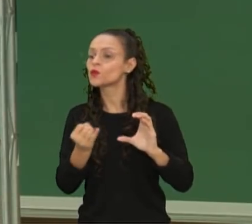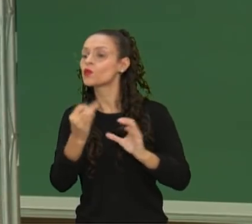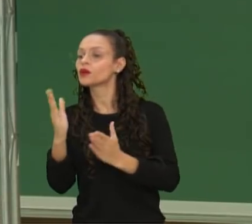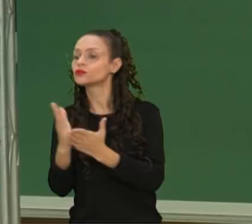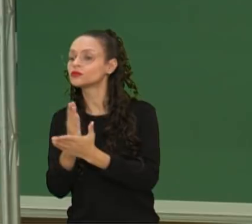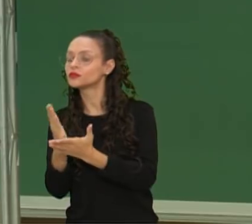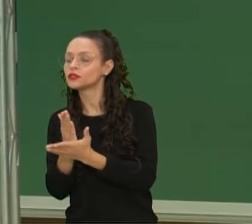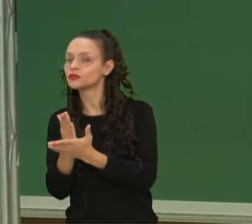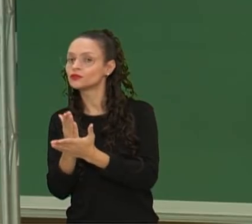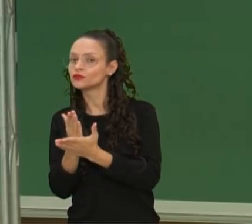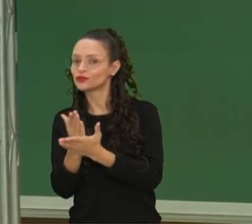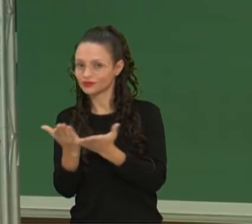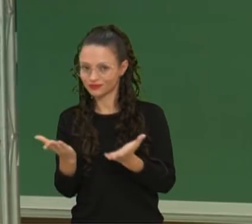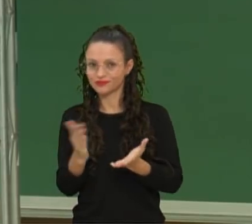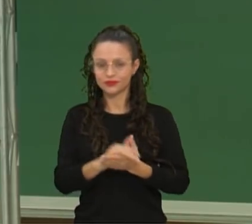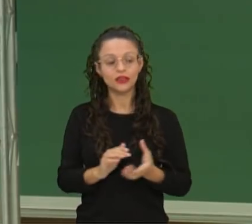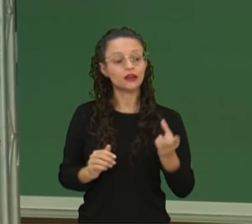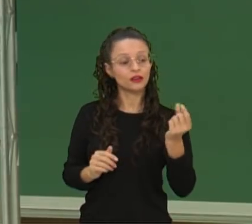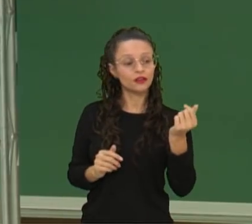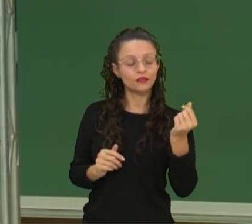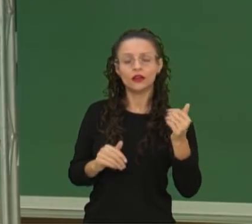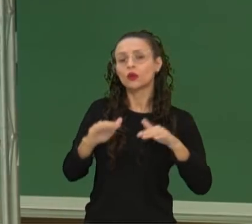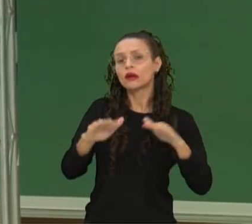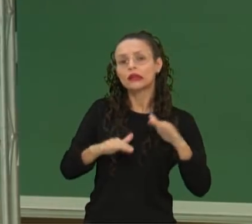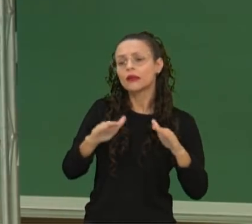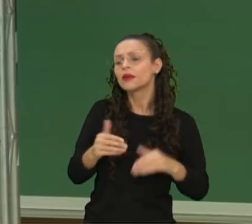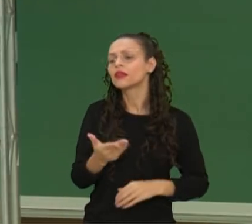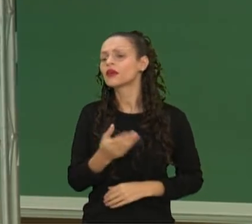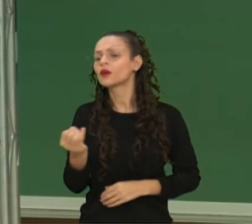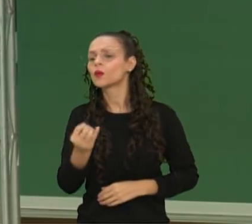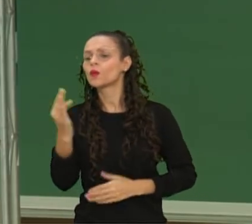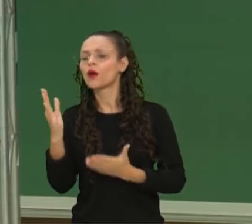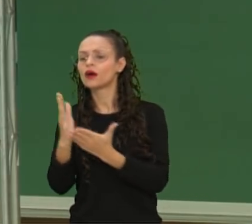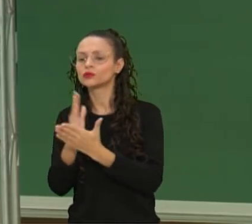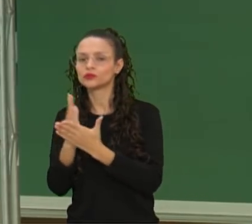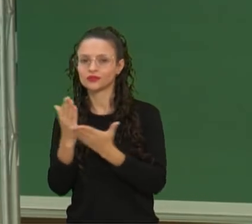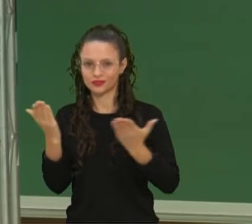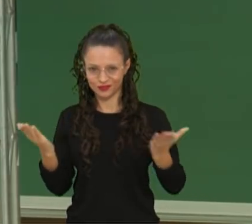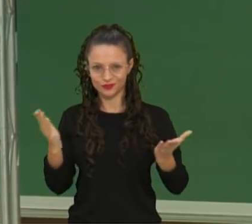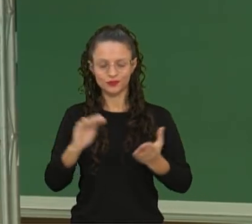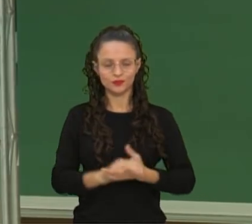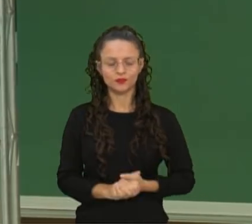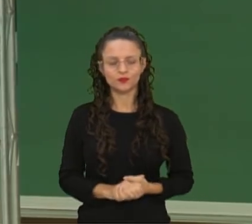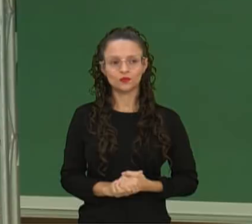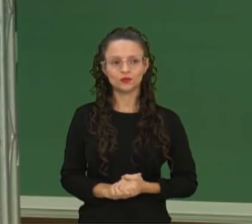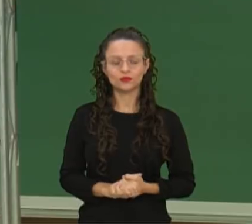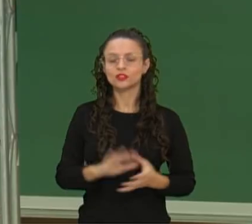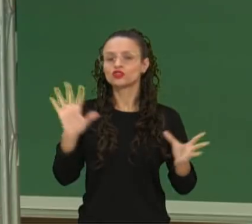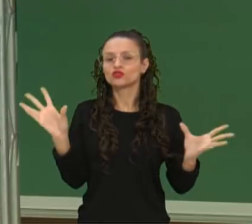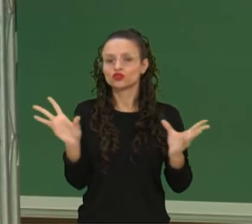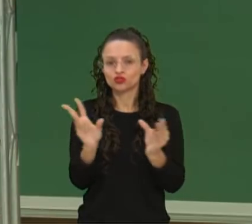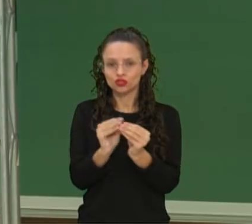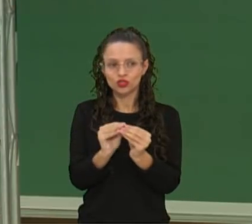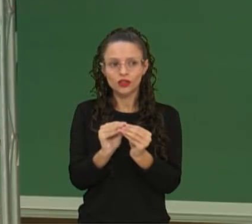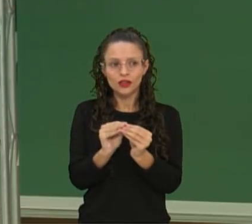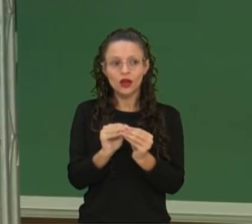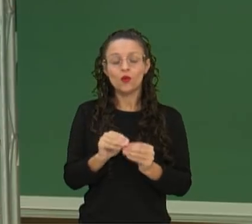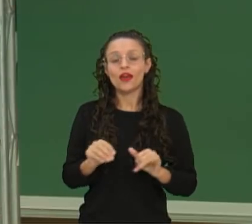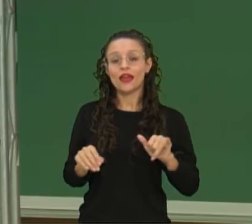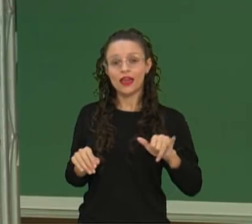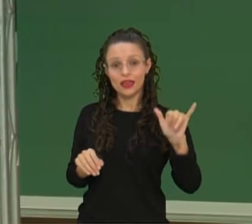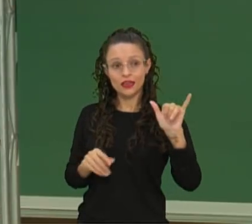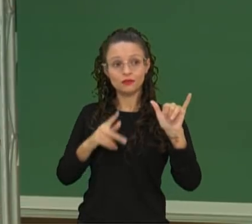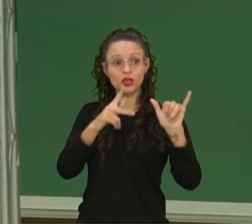mas bem semelhantes no significado, tá? De forma geral, dizemos que Y está em função de X e